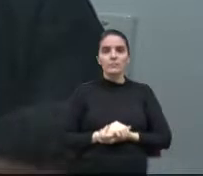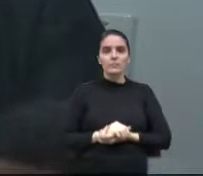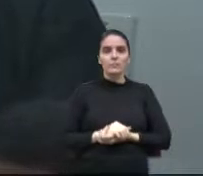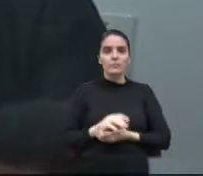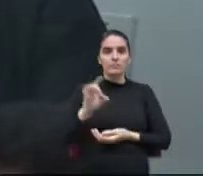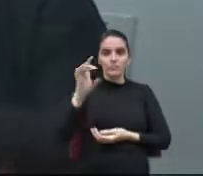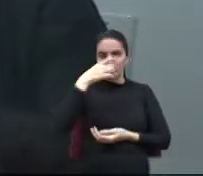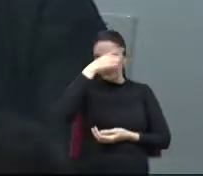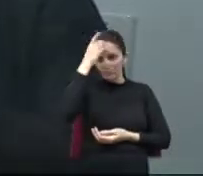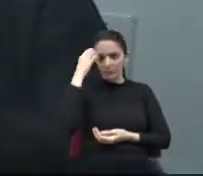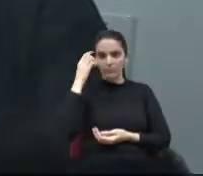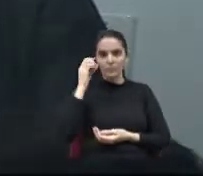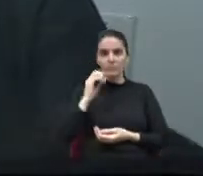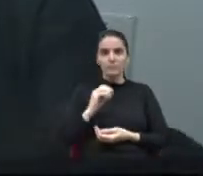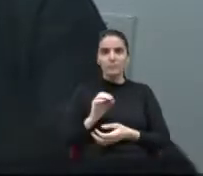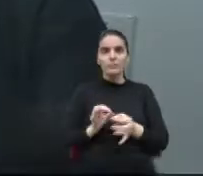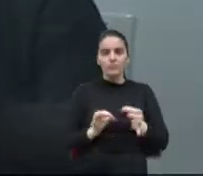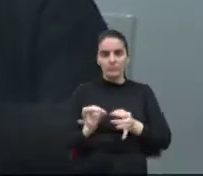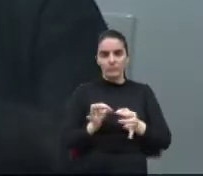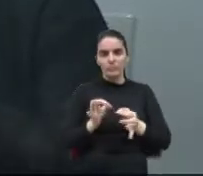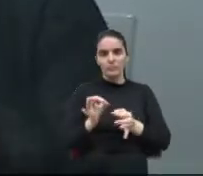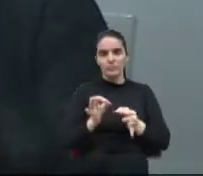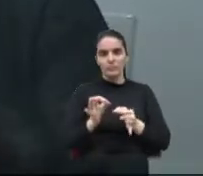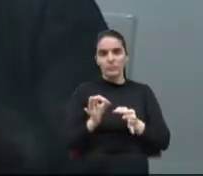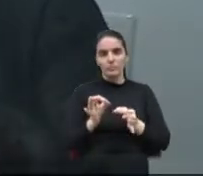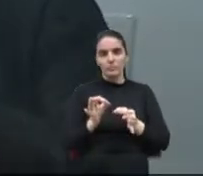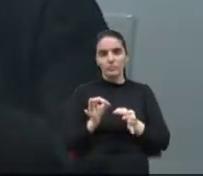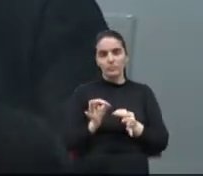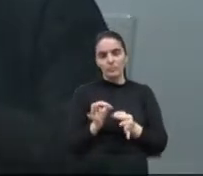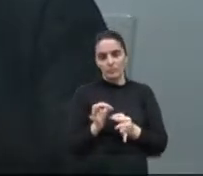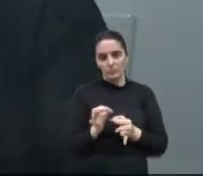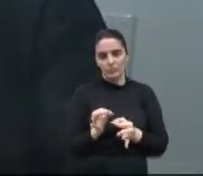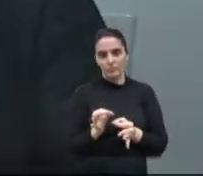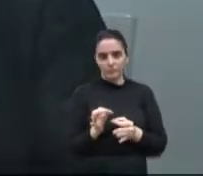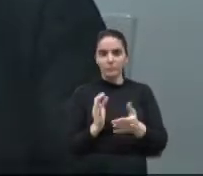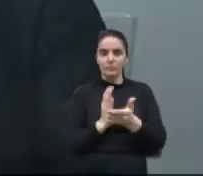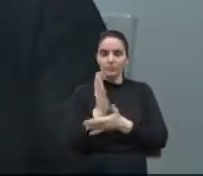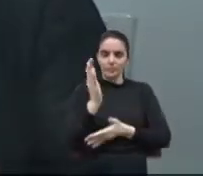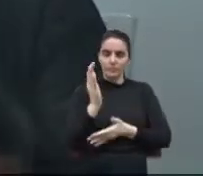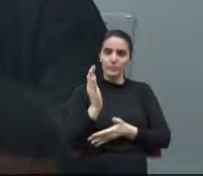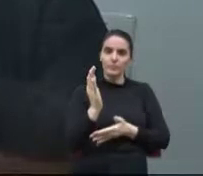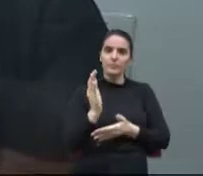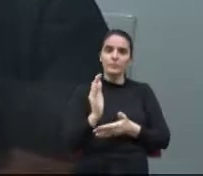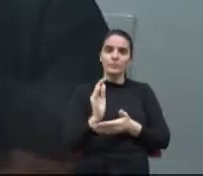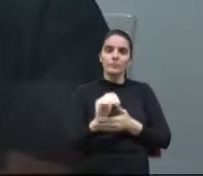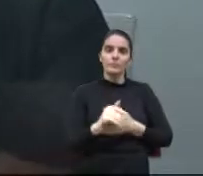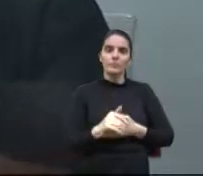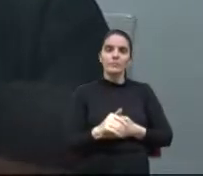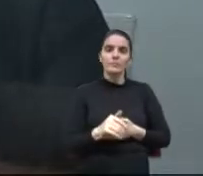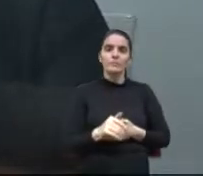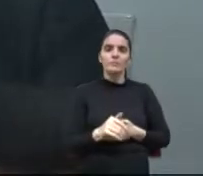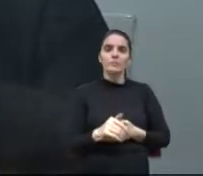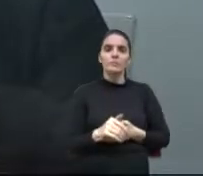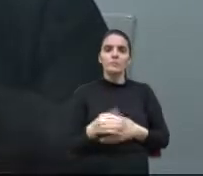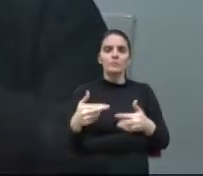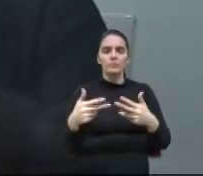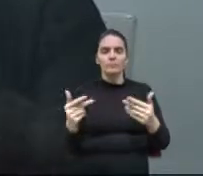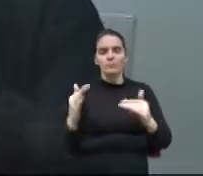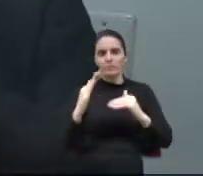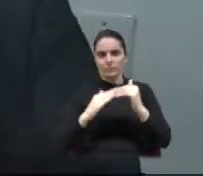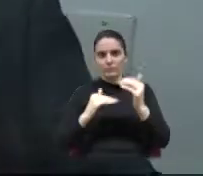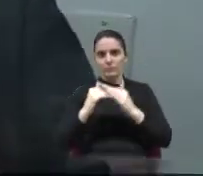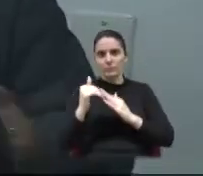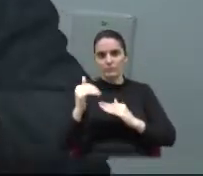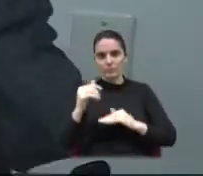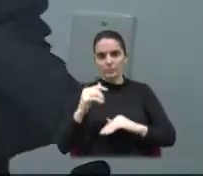seu projeto vai contemplar e vai acariciar muita gente e muitos profissionais